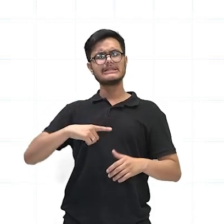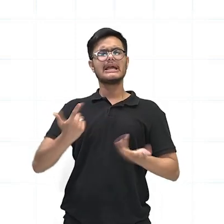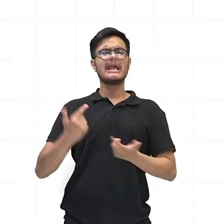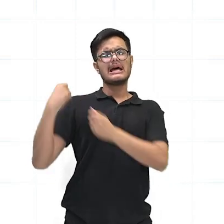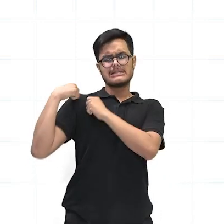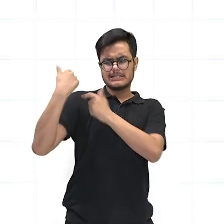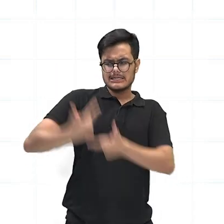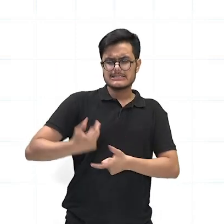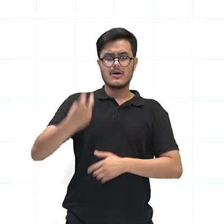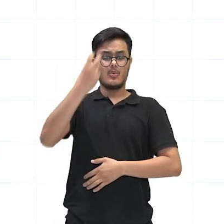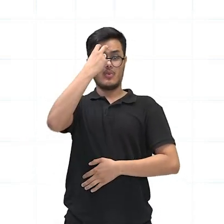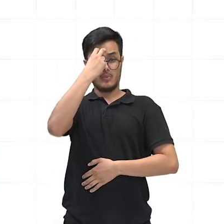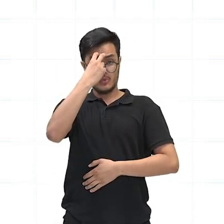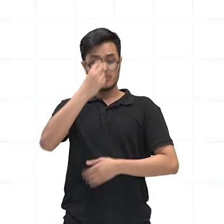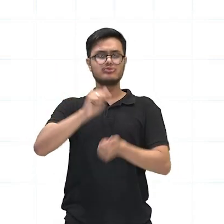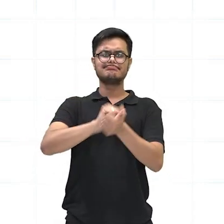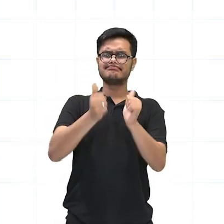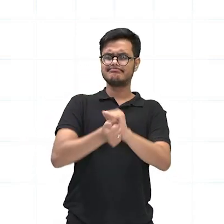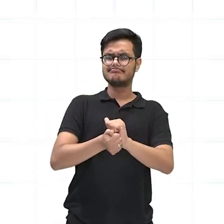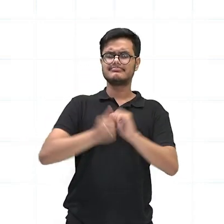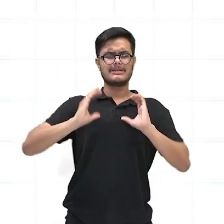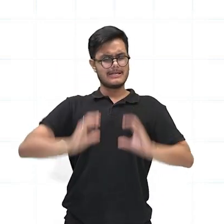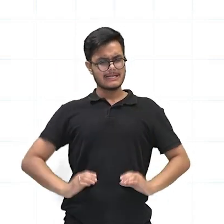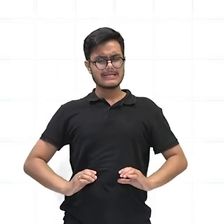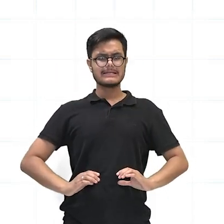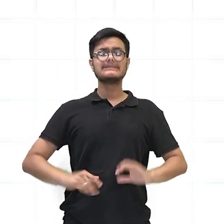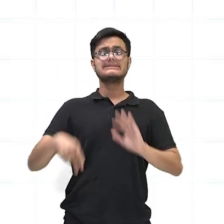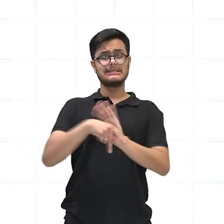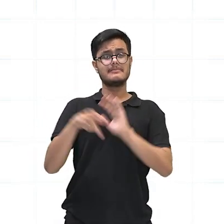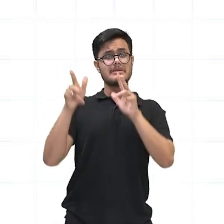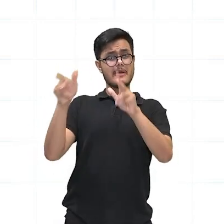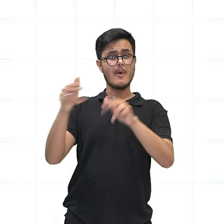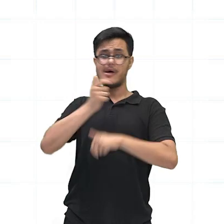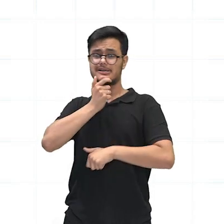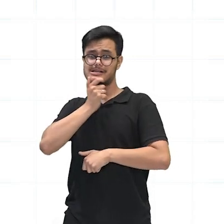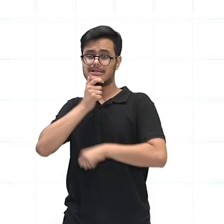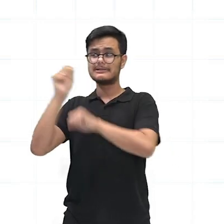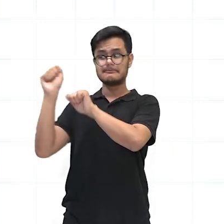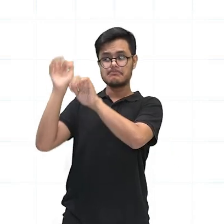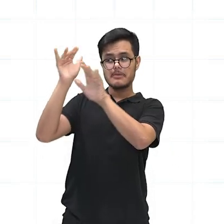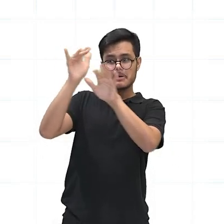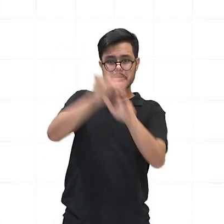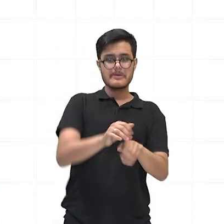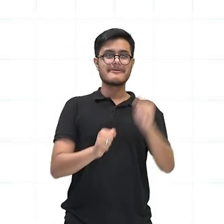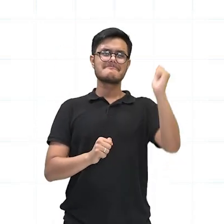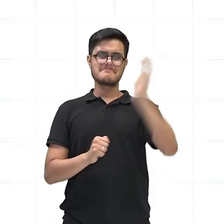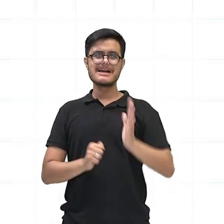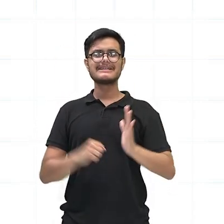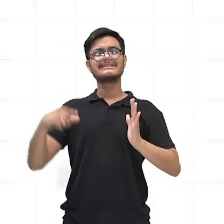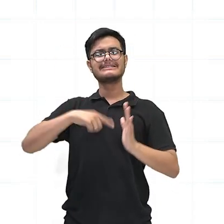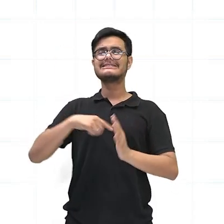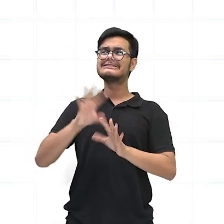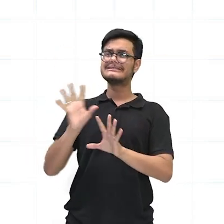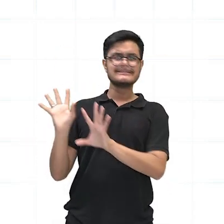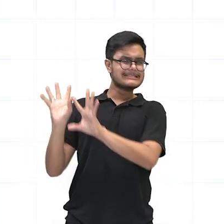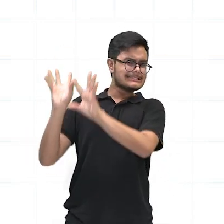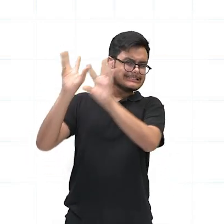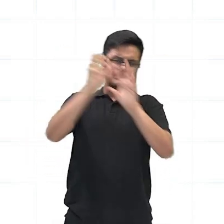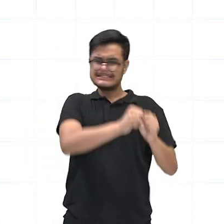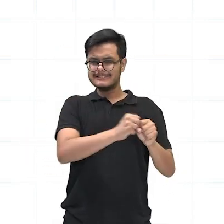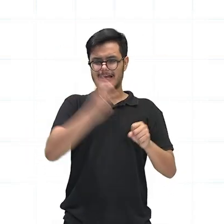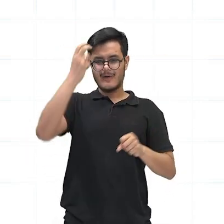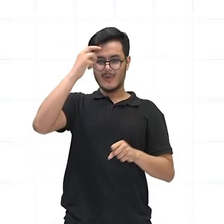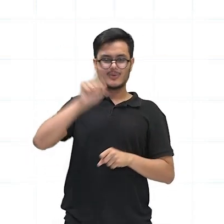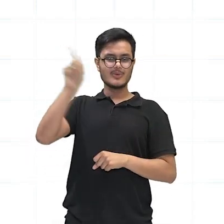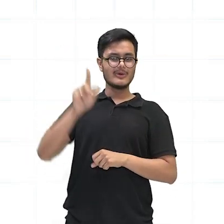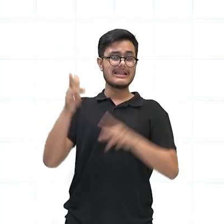sua cultura, os seus esportes, e não foi diferente com a Inglaterra. Quando eles vieram para cá, trouxeram tudo que tinha de bom lá na